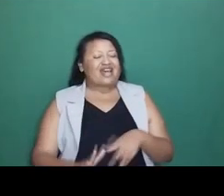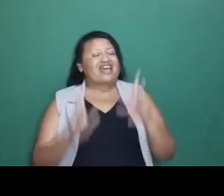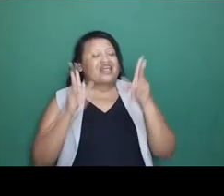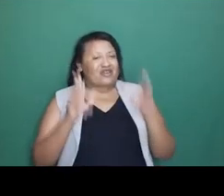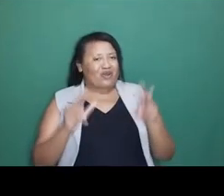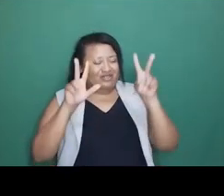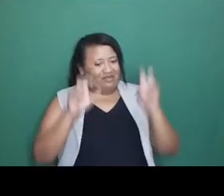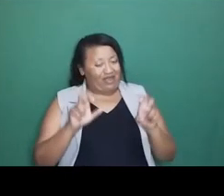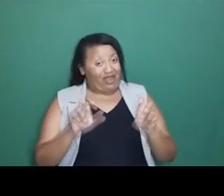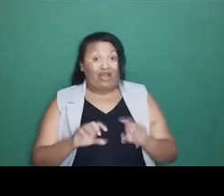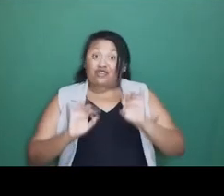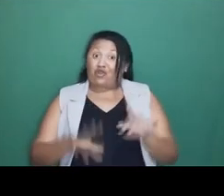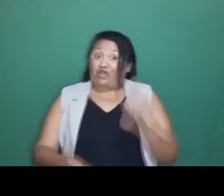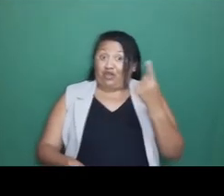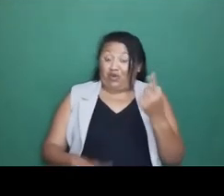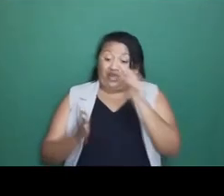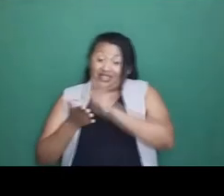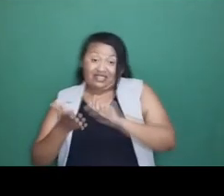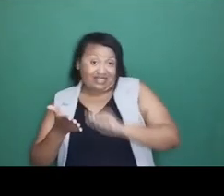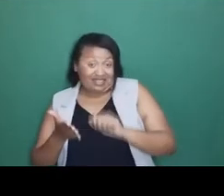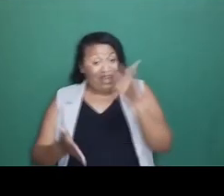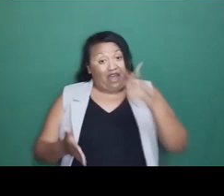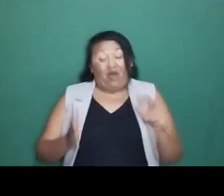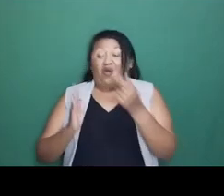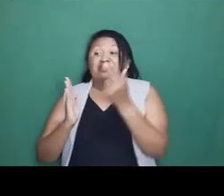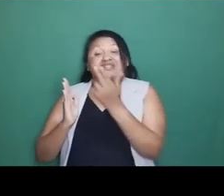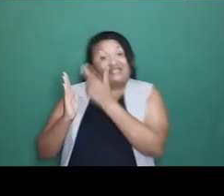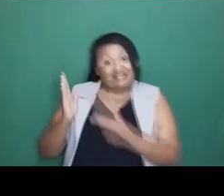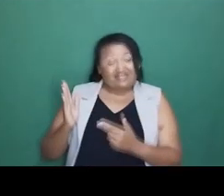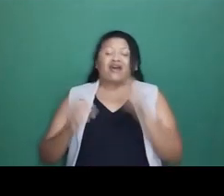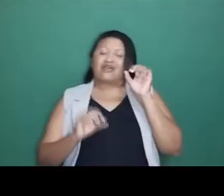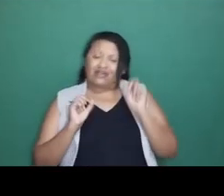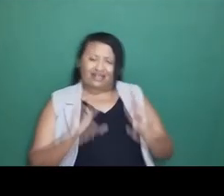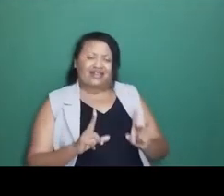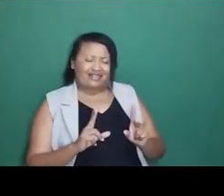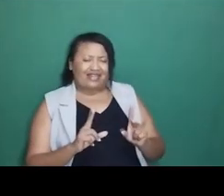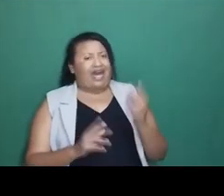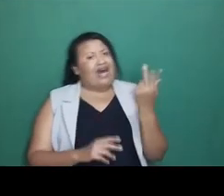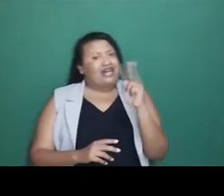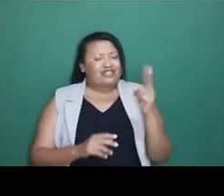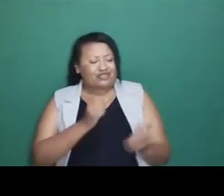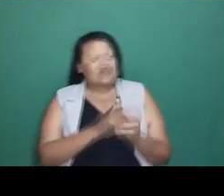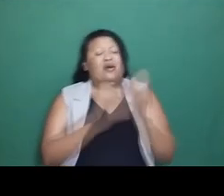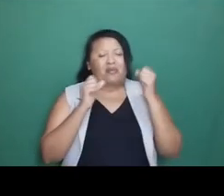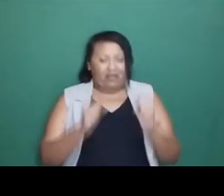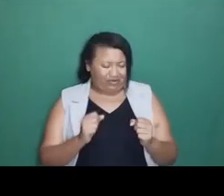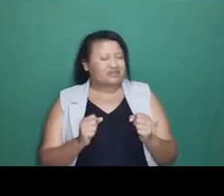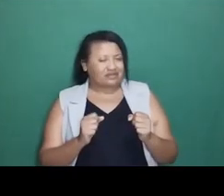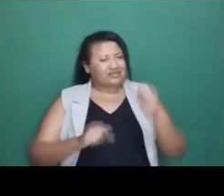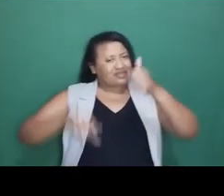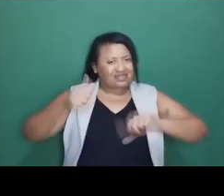escrita e a outra criptográfica correto as duas altas podem ser analisadas como fonte históricas